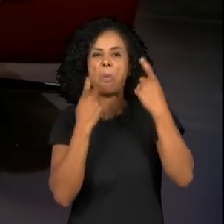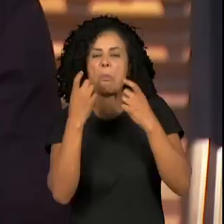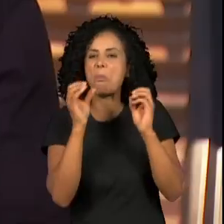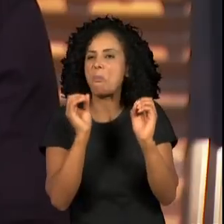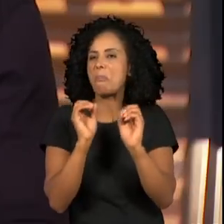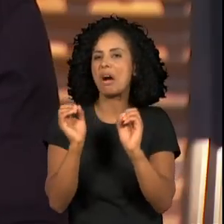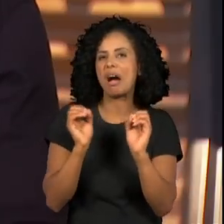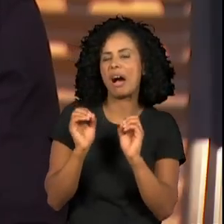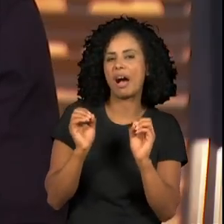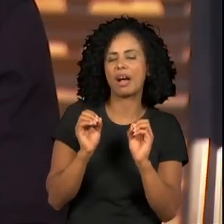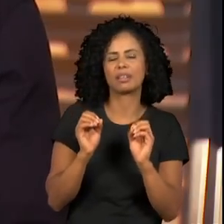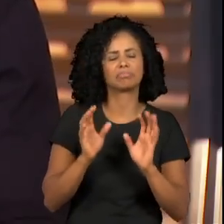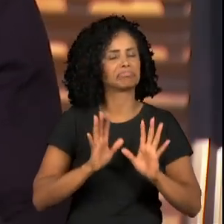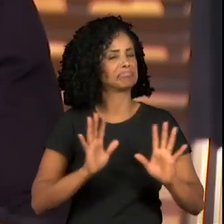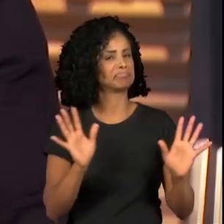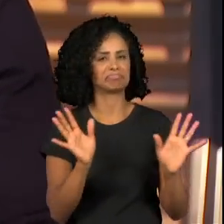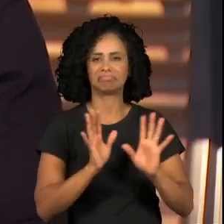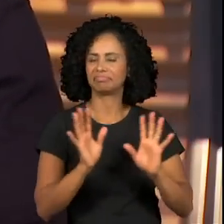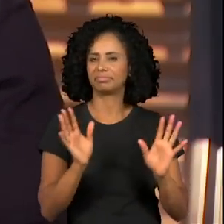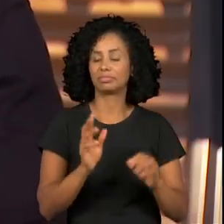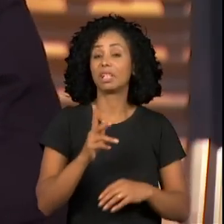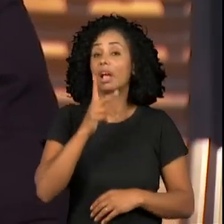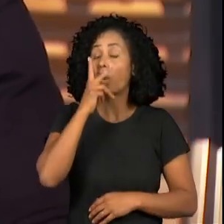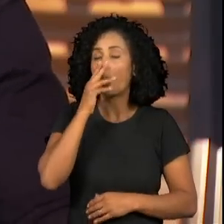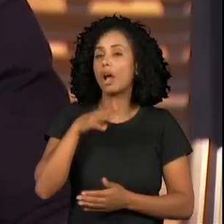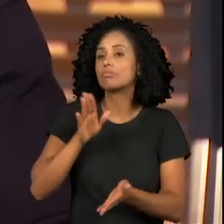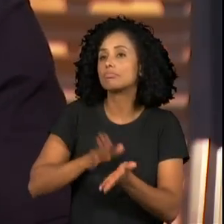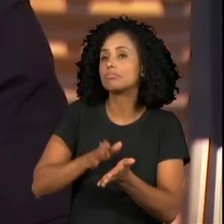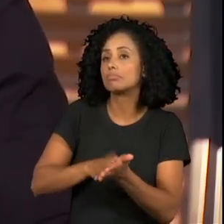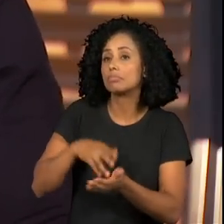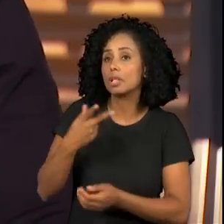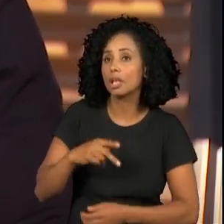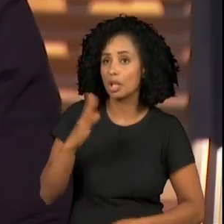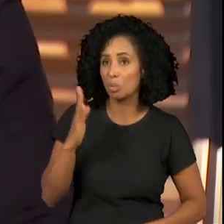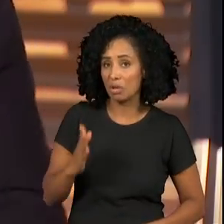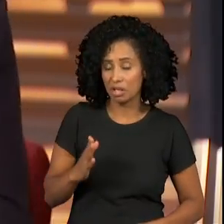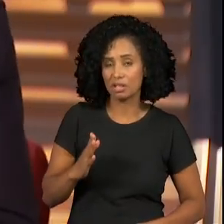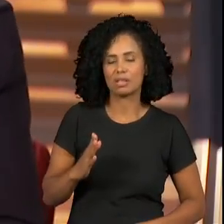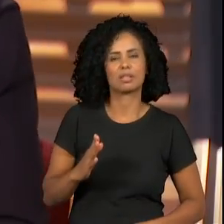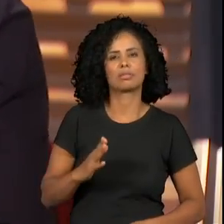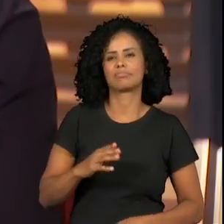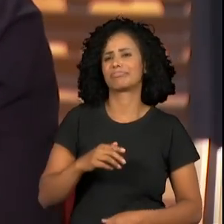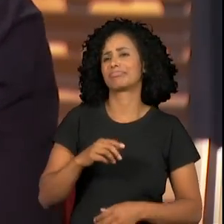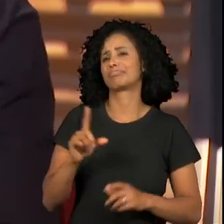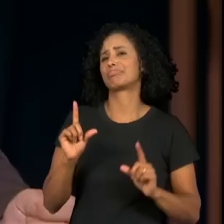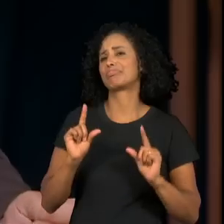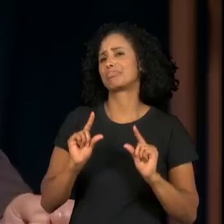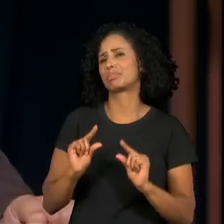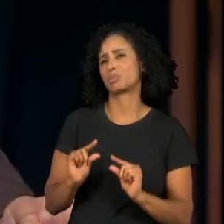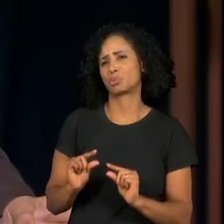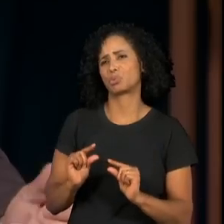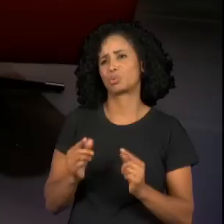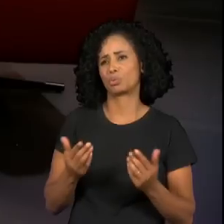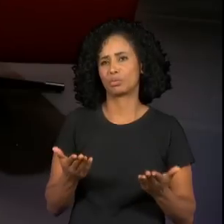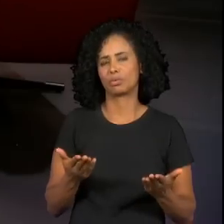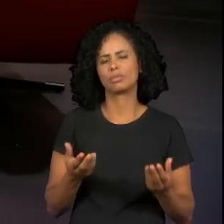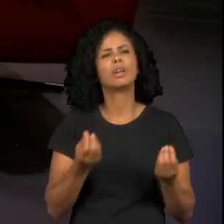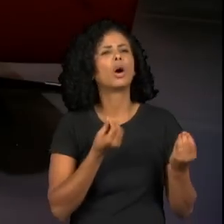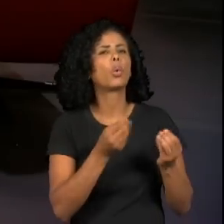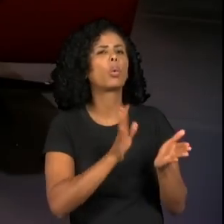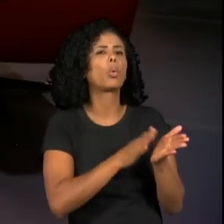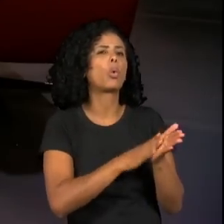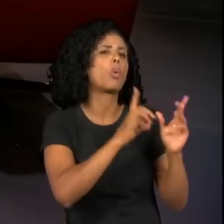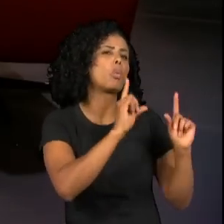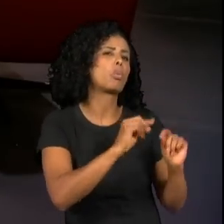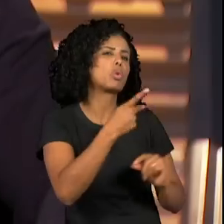preocupadas? Não estou preocupado, porque acho que a cobrança do Brasil como nação é muito pequena. A gente cobra pouco dos políticos. Como que deveria ser isso?